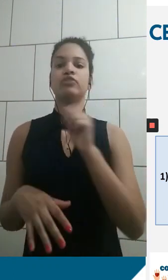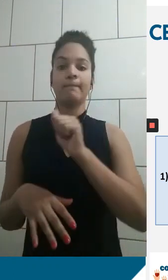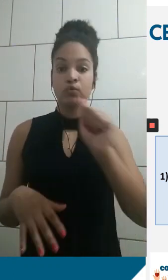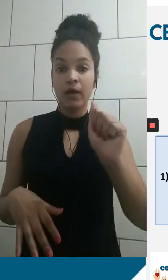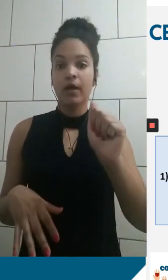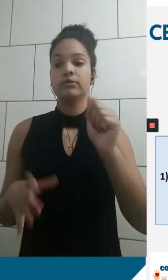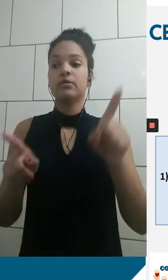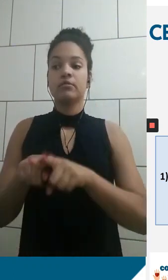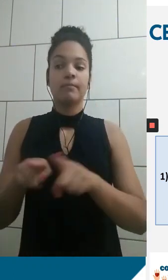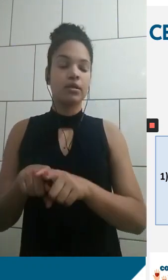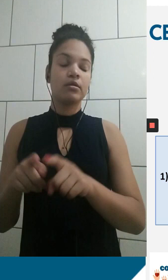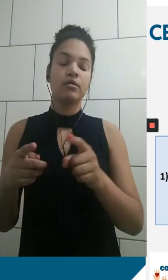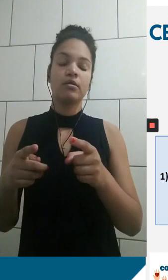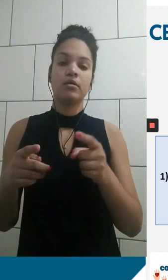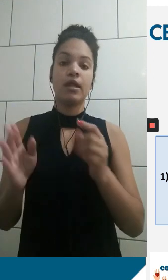Então, as enzimas,